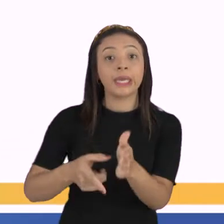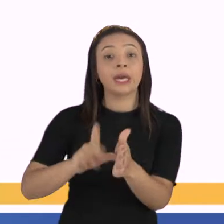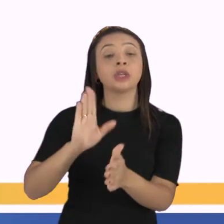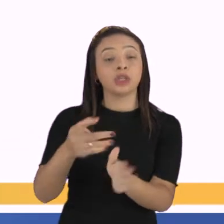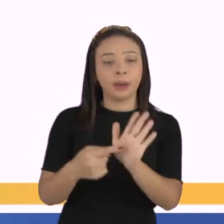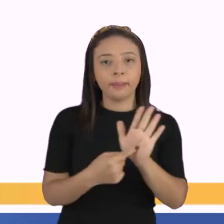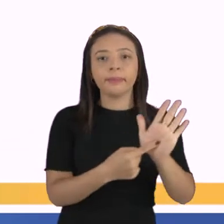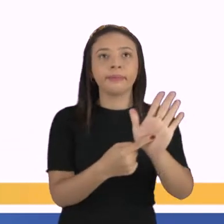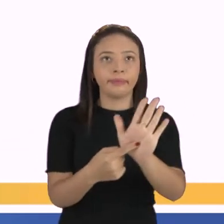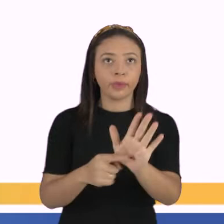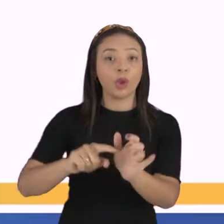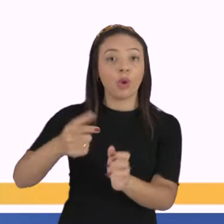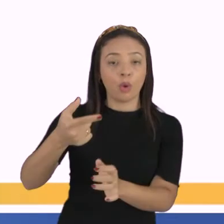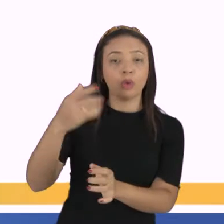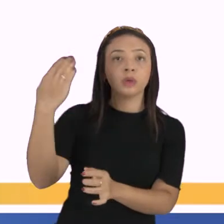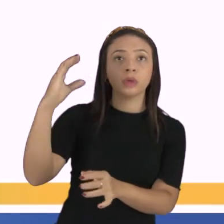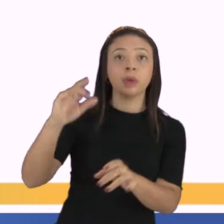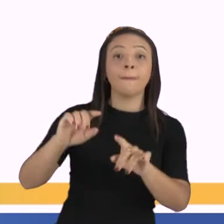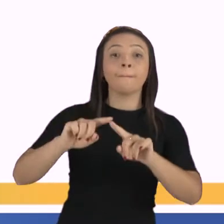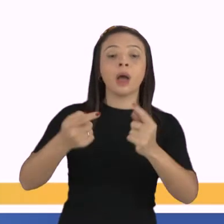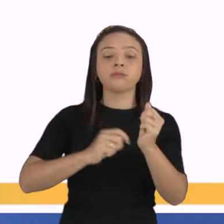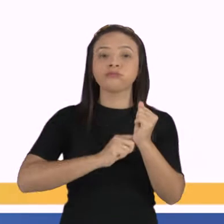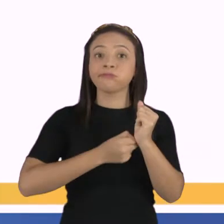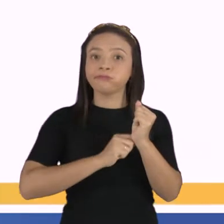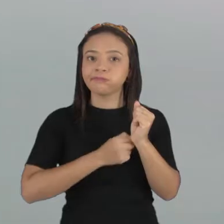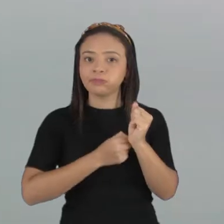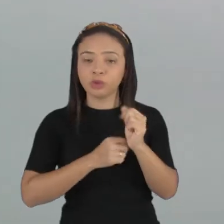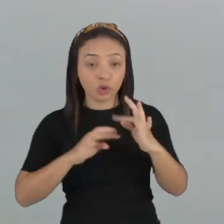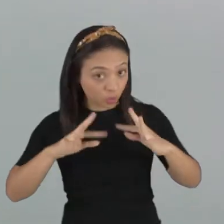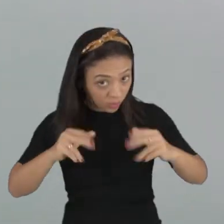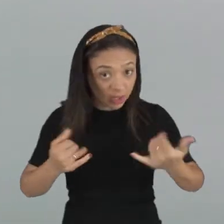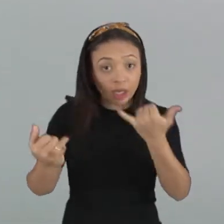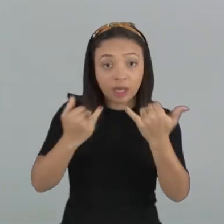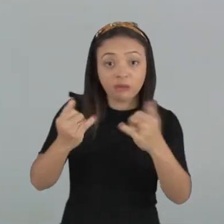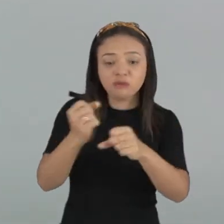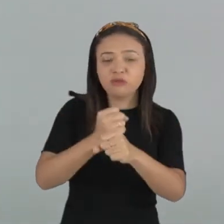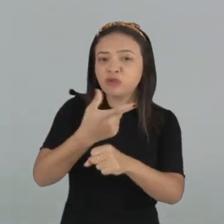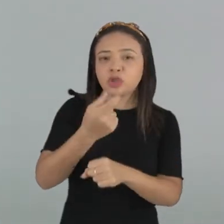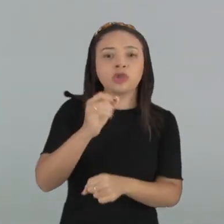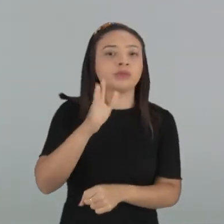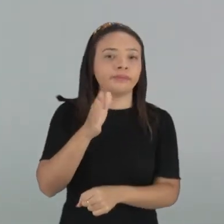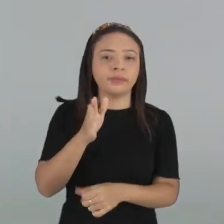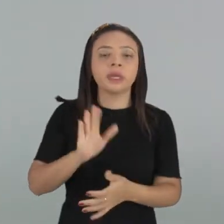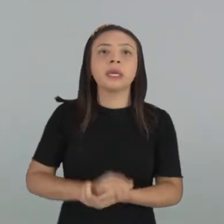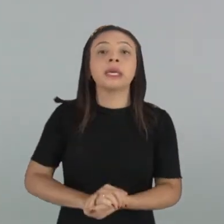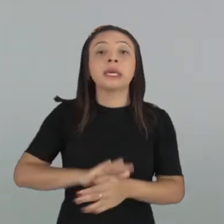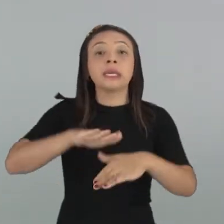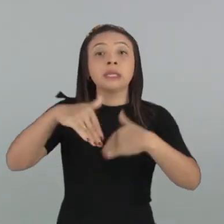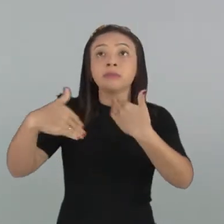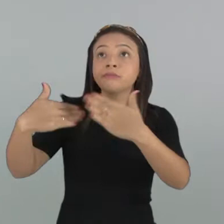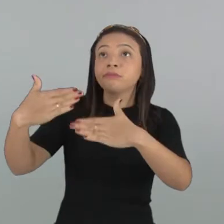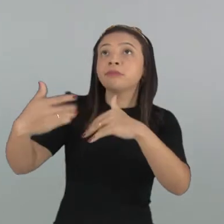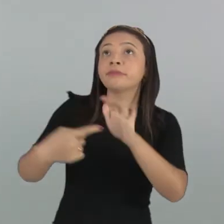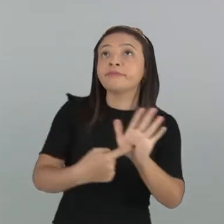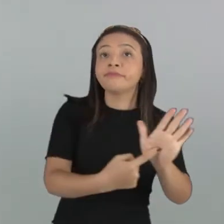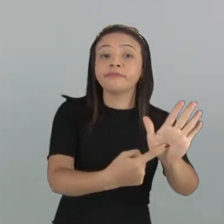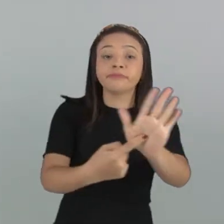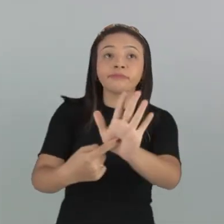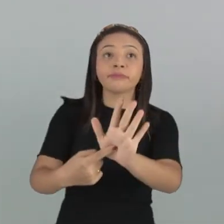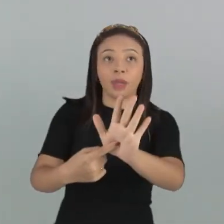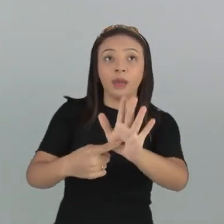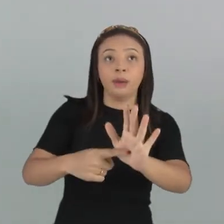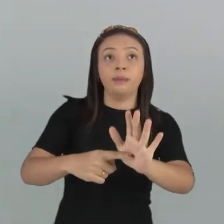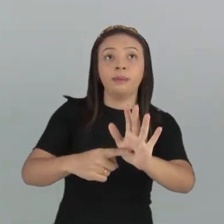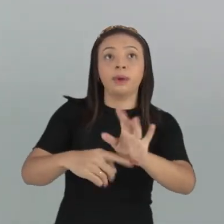suas observações e guardou em segredo esses apontamentos por quase 20 anos. Em seguida, passou esses apontamentos para